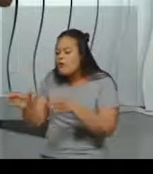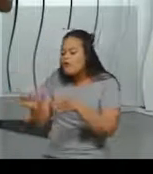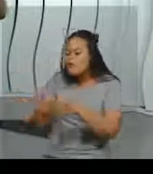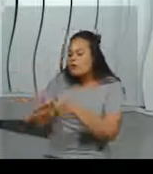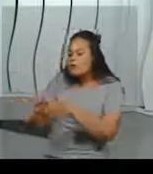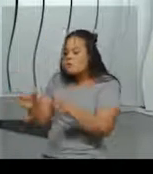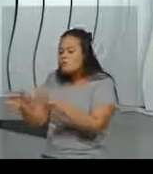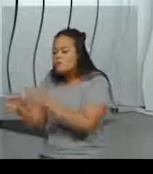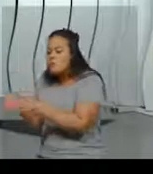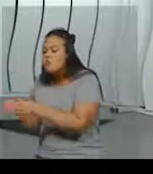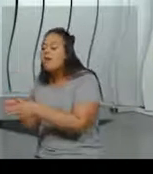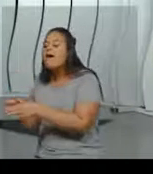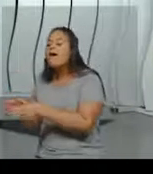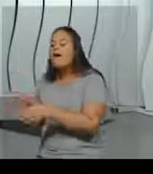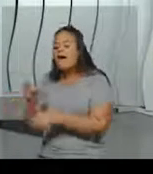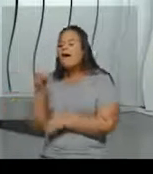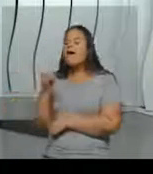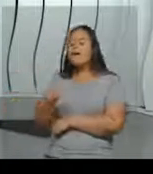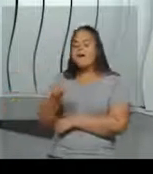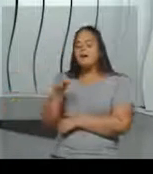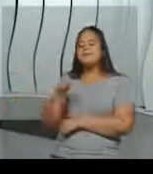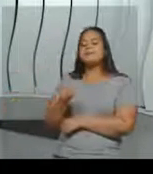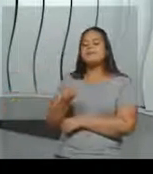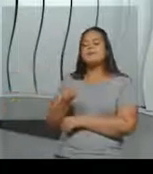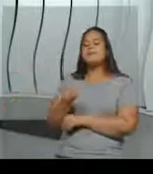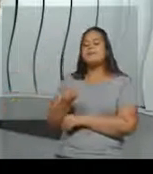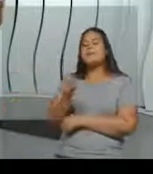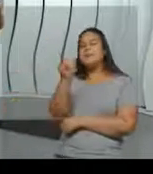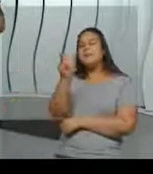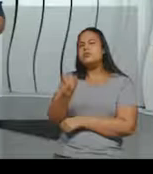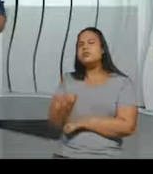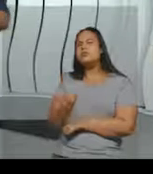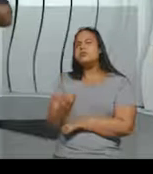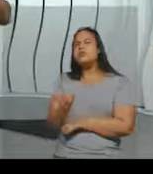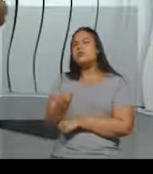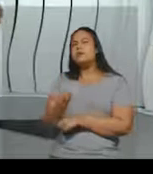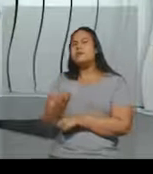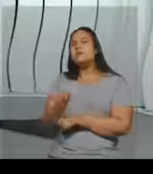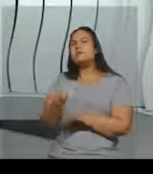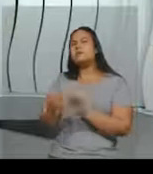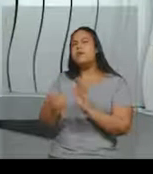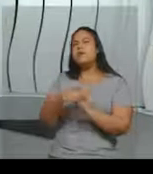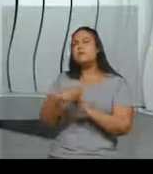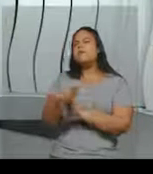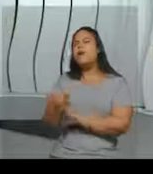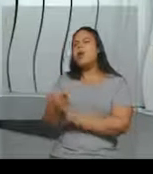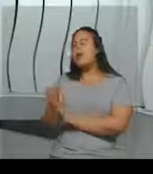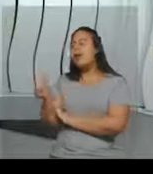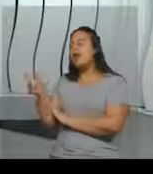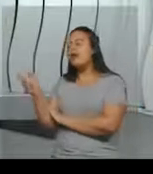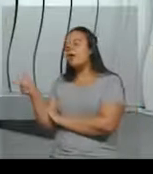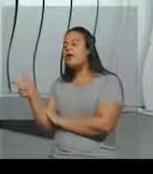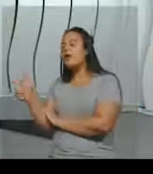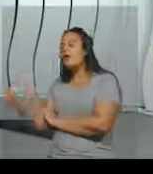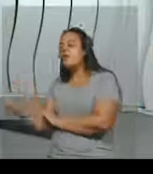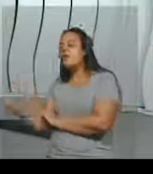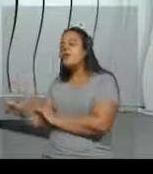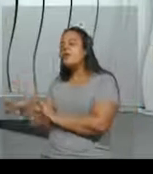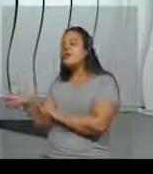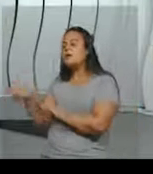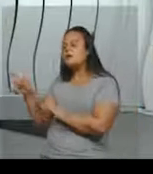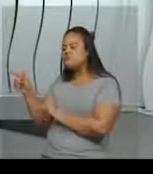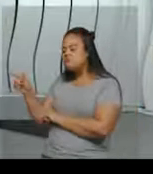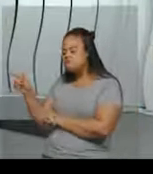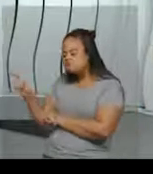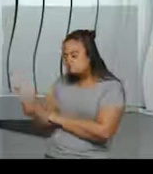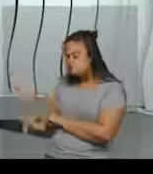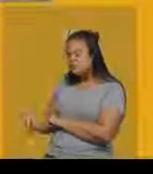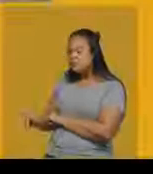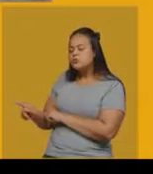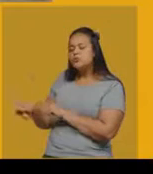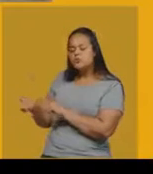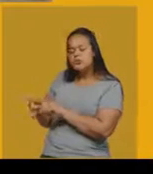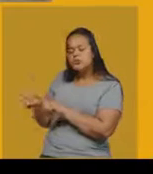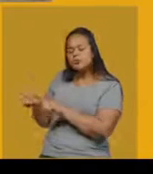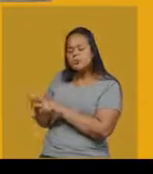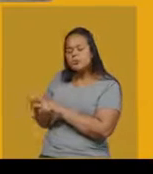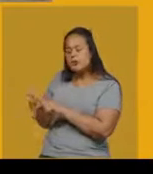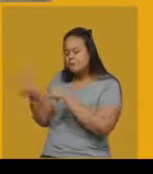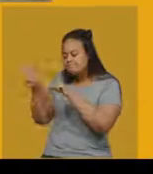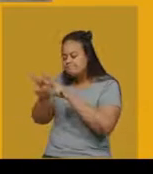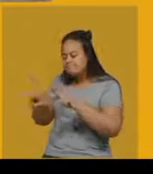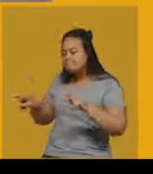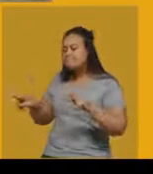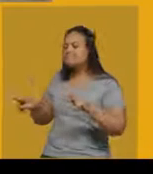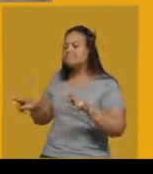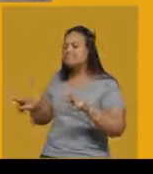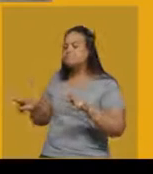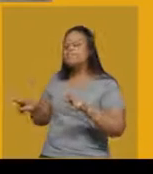pertence a demarcação territorial ali. Só que hoje tem um fortalecimento artístico muito grande. Bem, o grafite